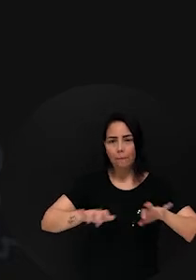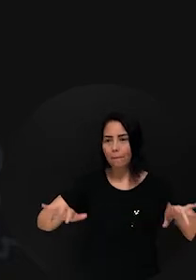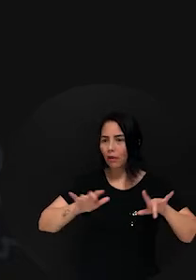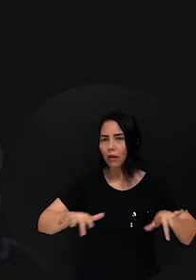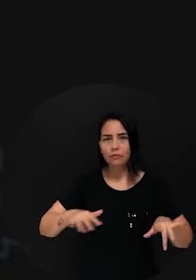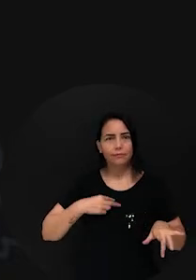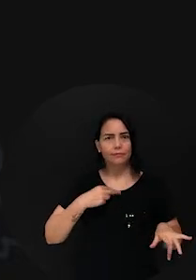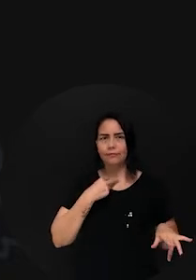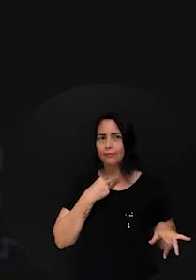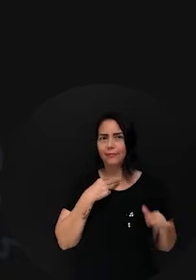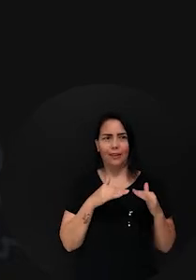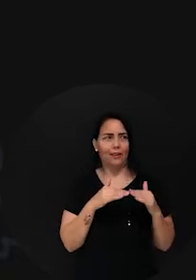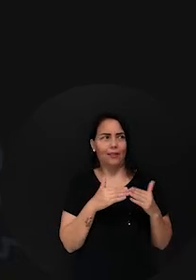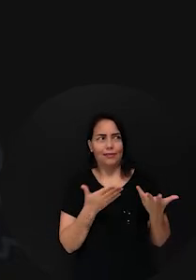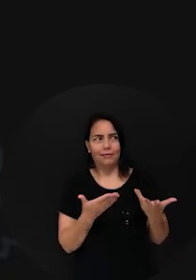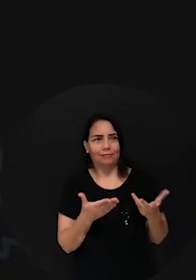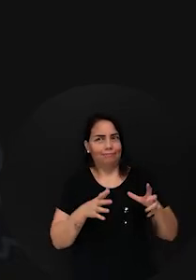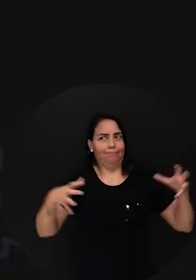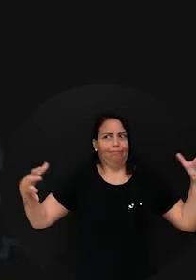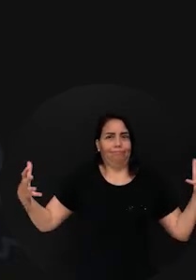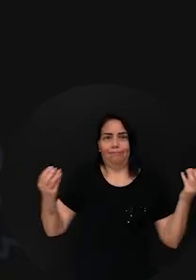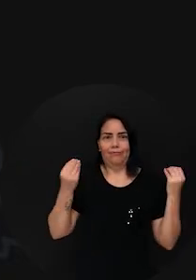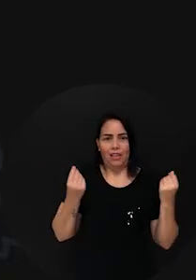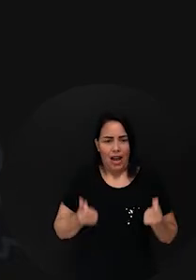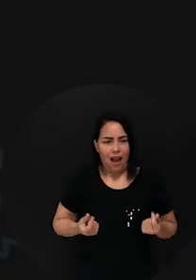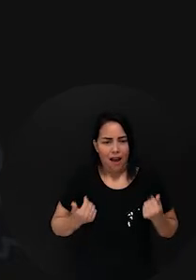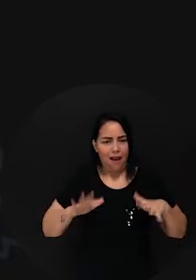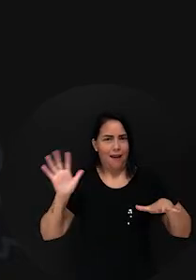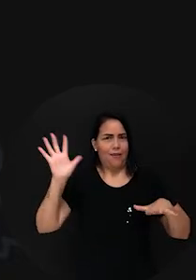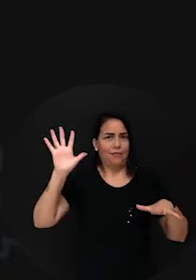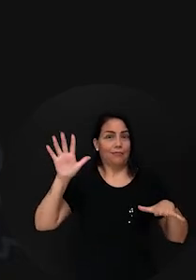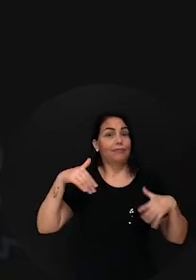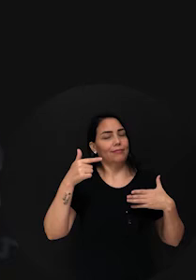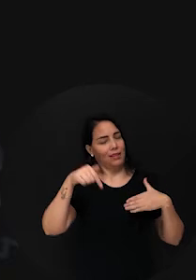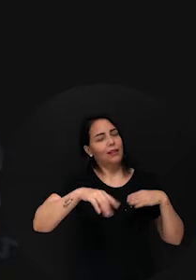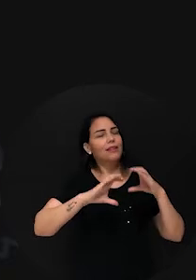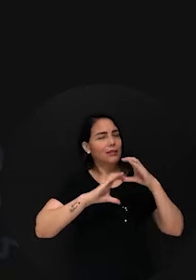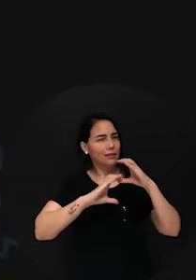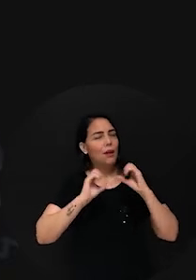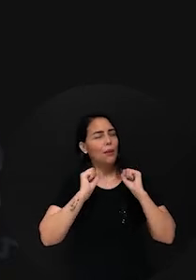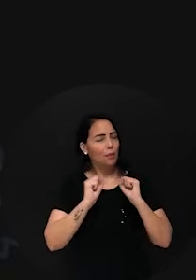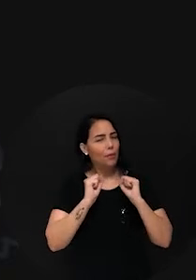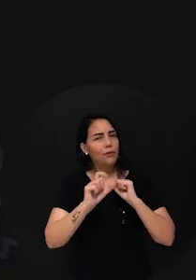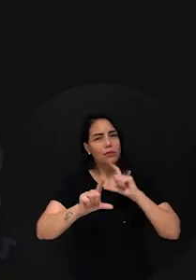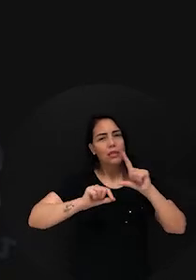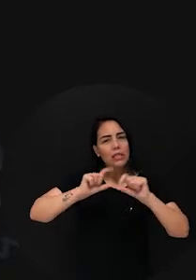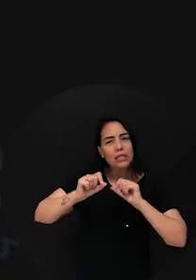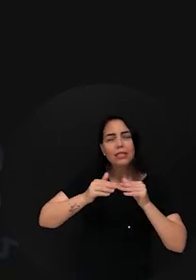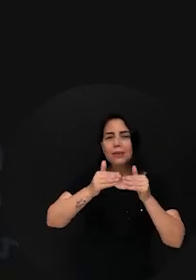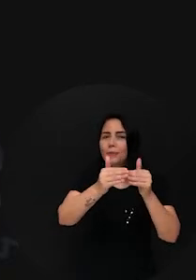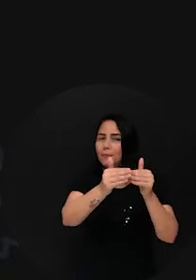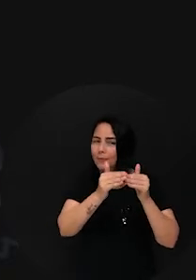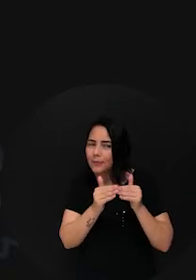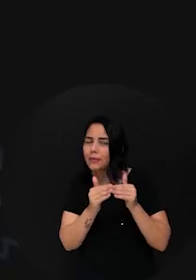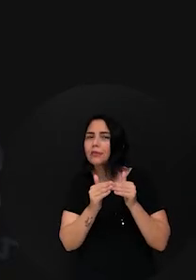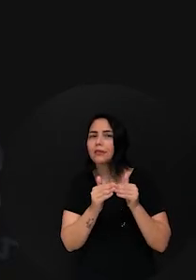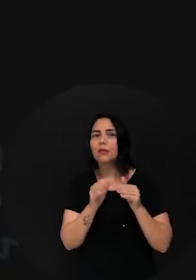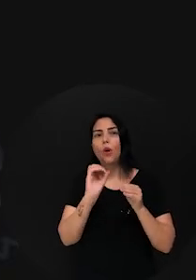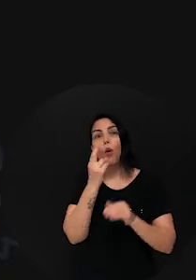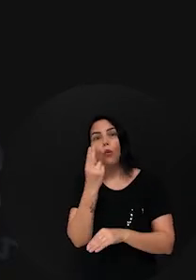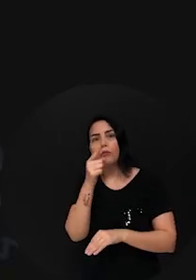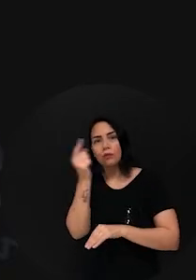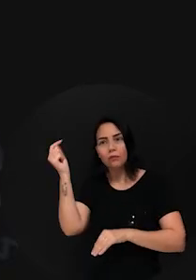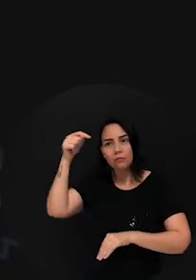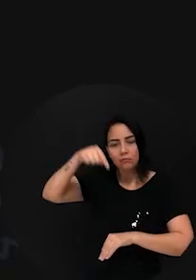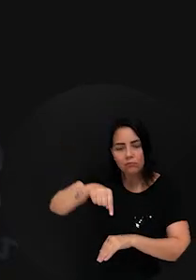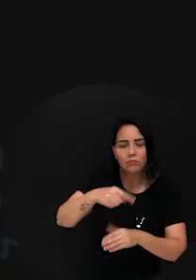mundo tem um piano em casa, então nós temos algumas opções aqui de empréstimo e também opções de estar vindo, agendando